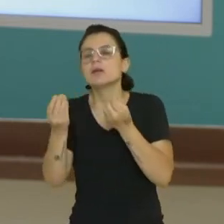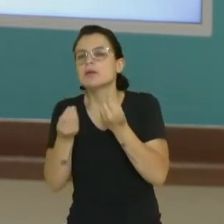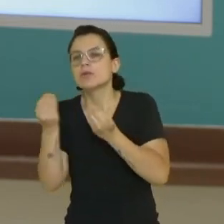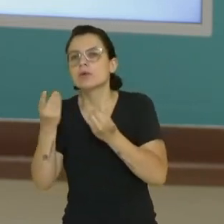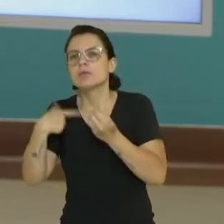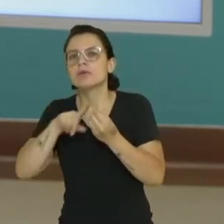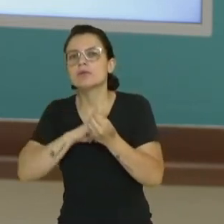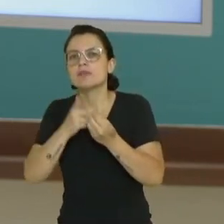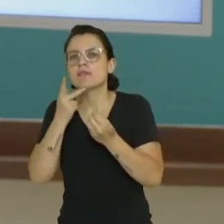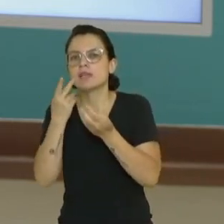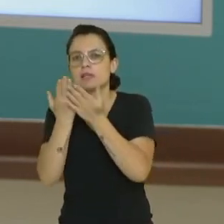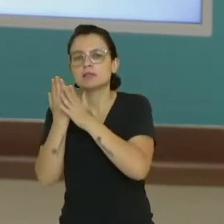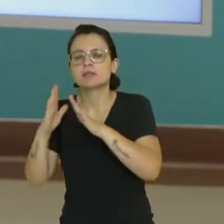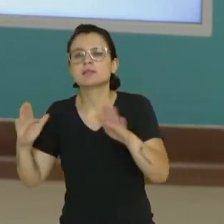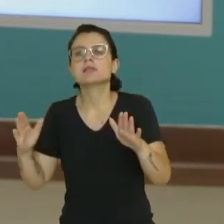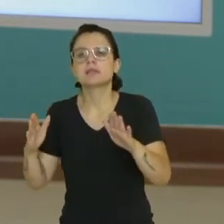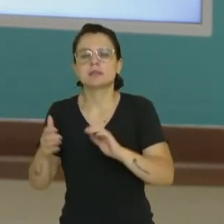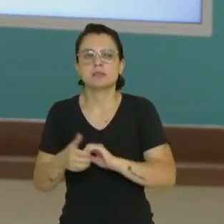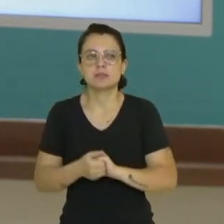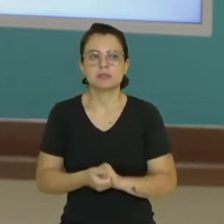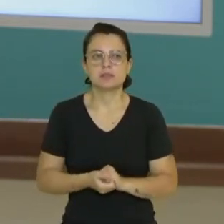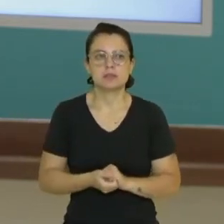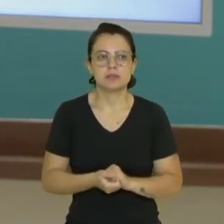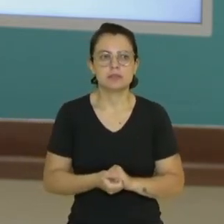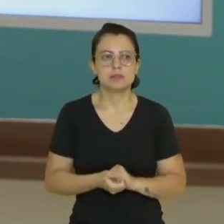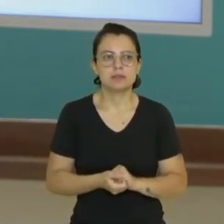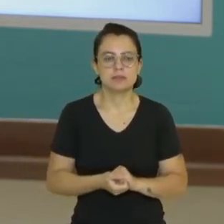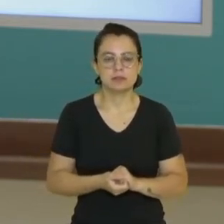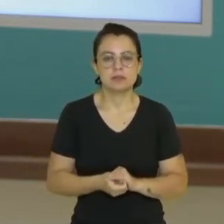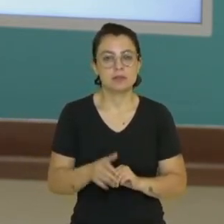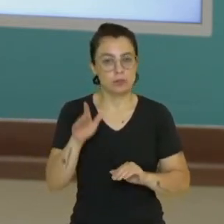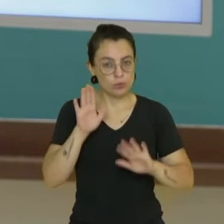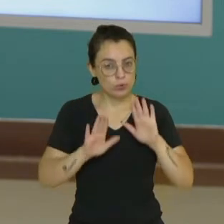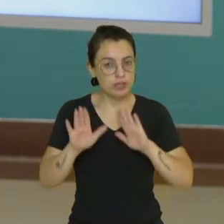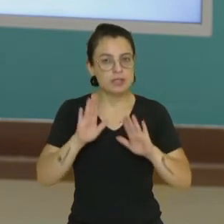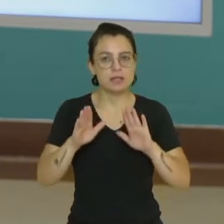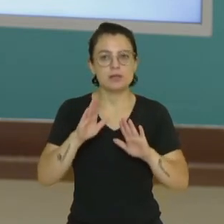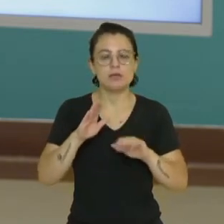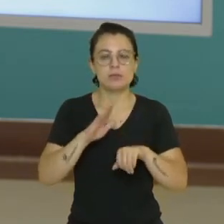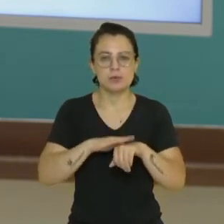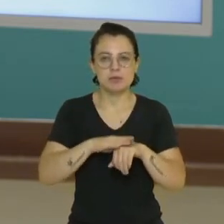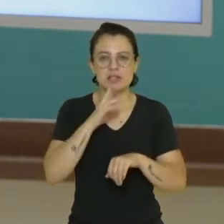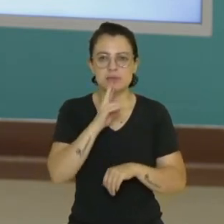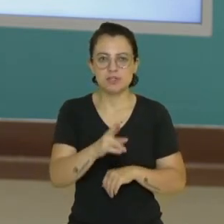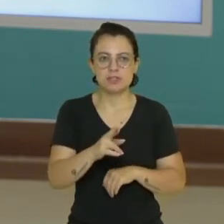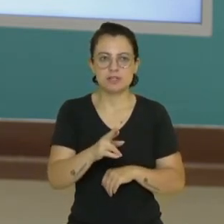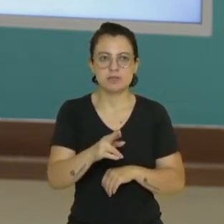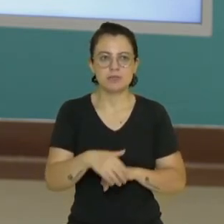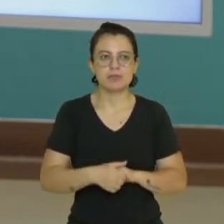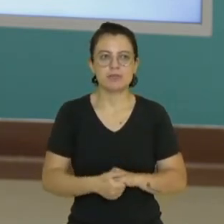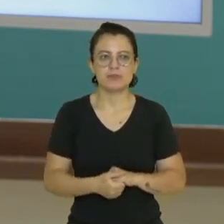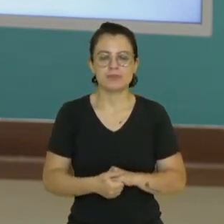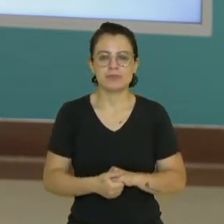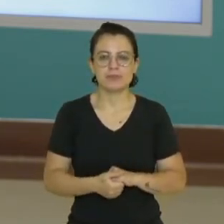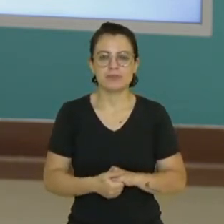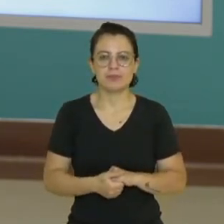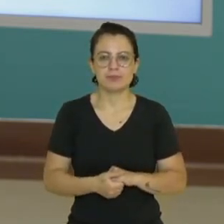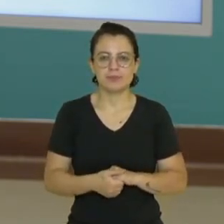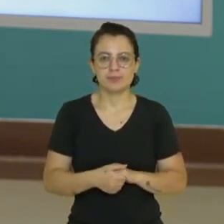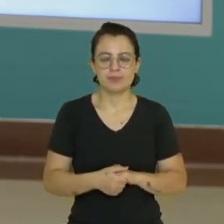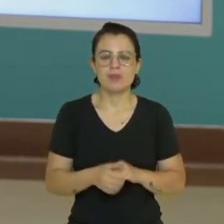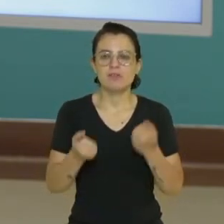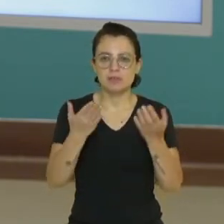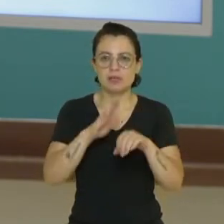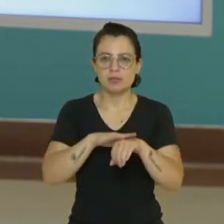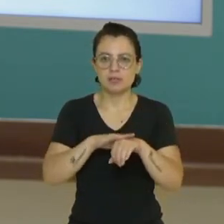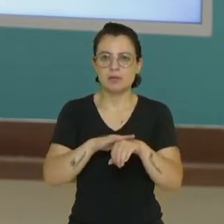podemos indicar aonde ela começa, aonde ela termina. Então, cuidado para responder todas as questões dessa atividade. Eu vou dar um